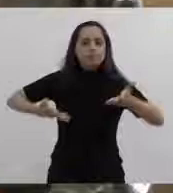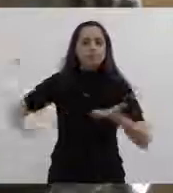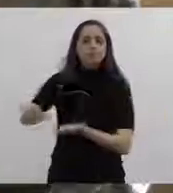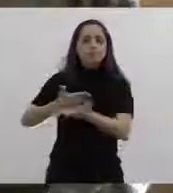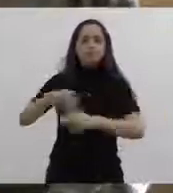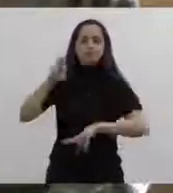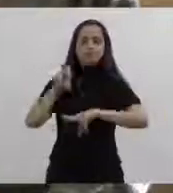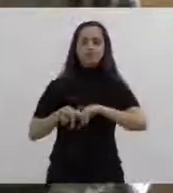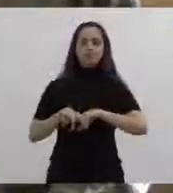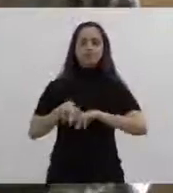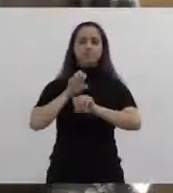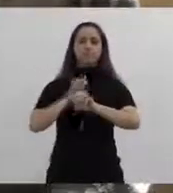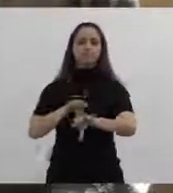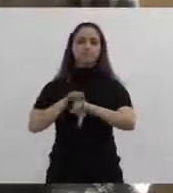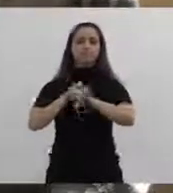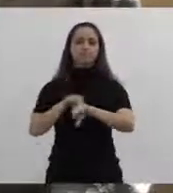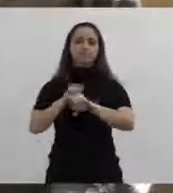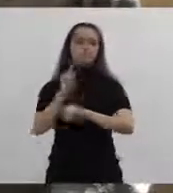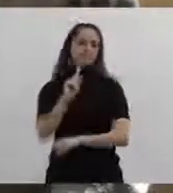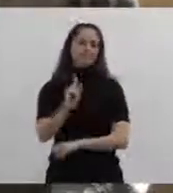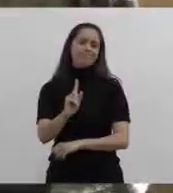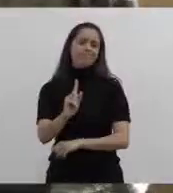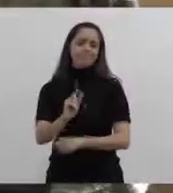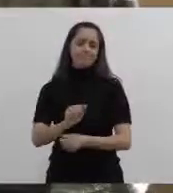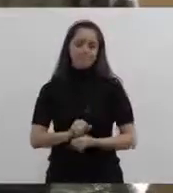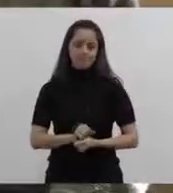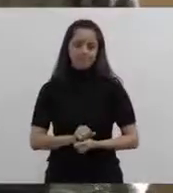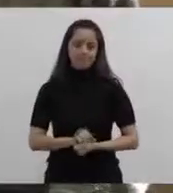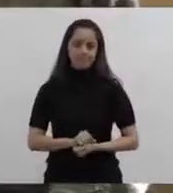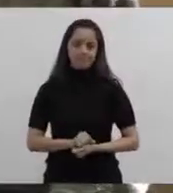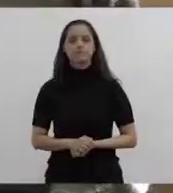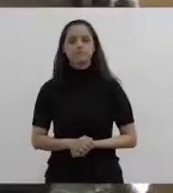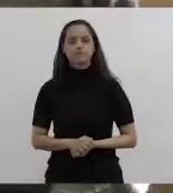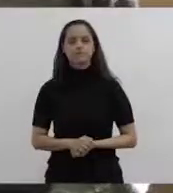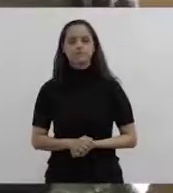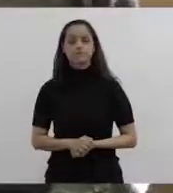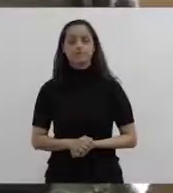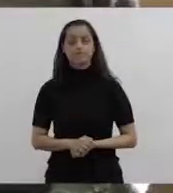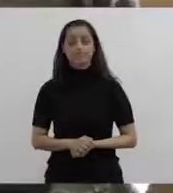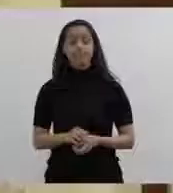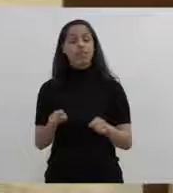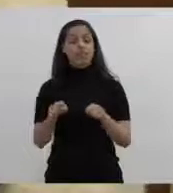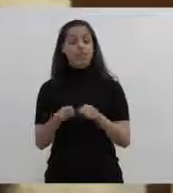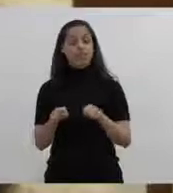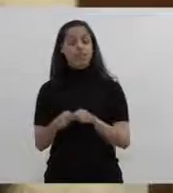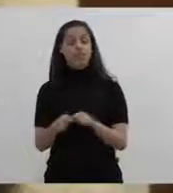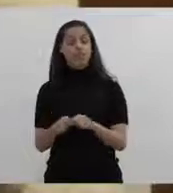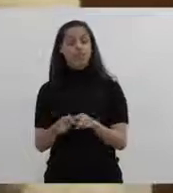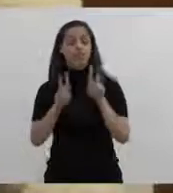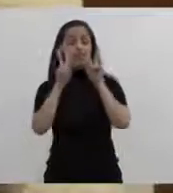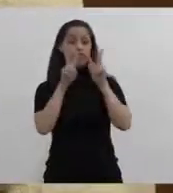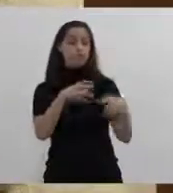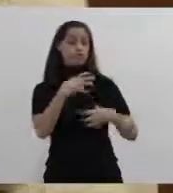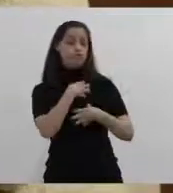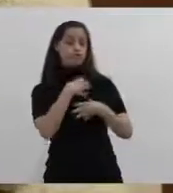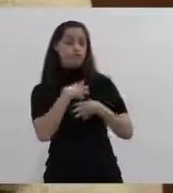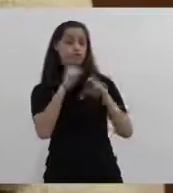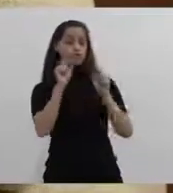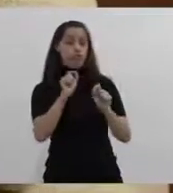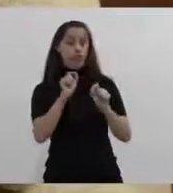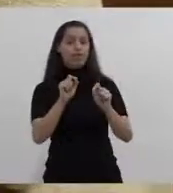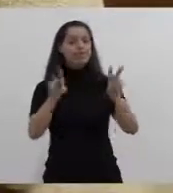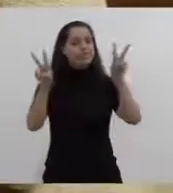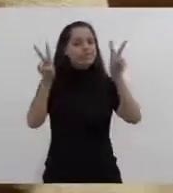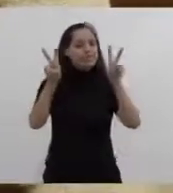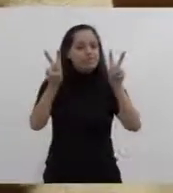com muito movimento. Um docente que não fique sentado na cadeira. Maria José. E, por outro lado, acredito que seja